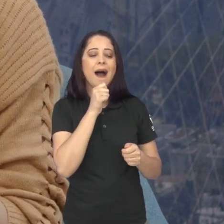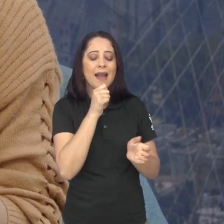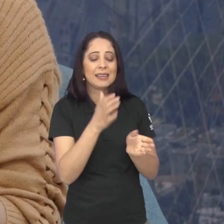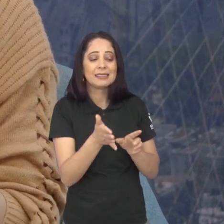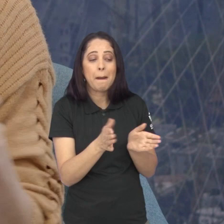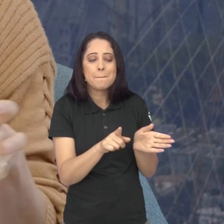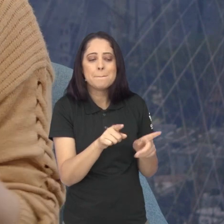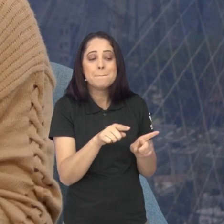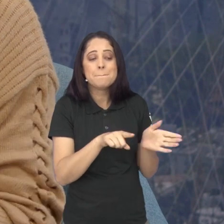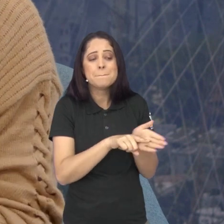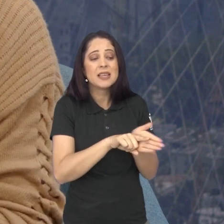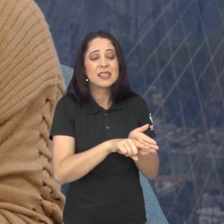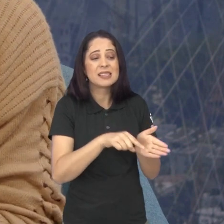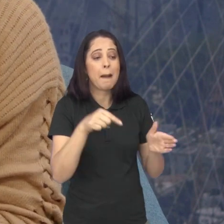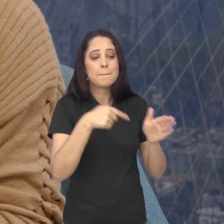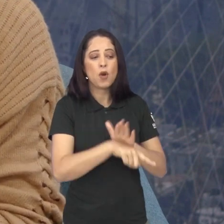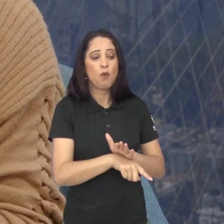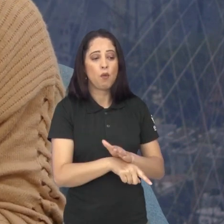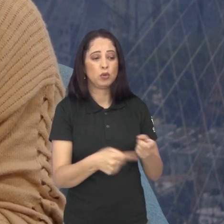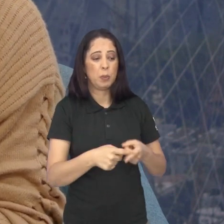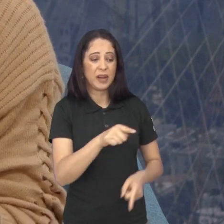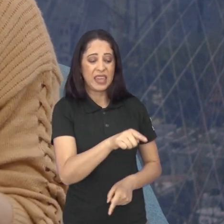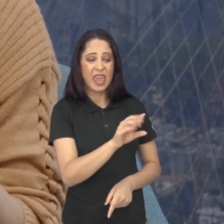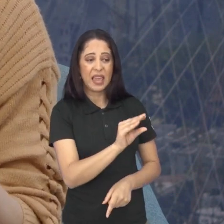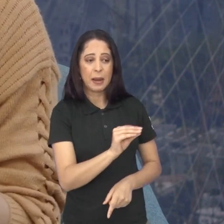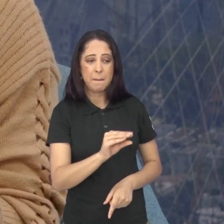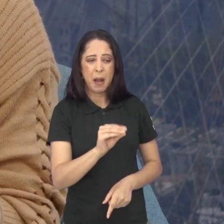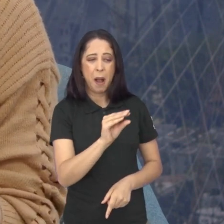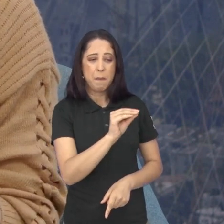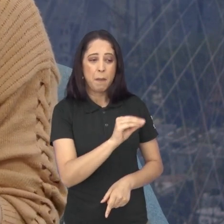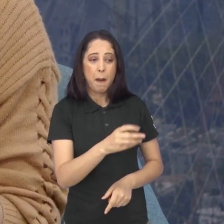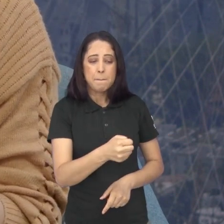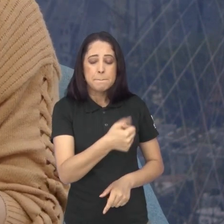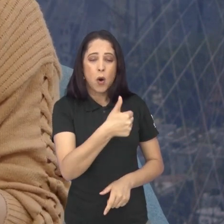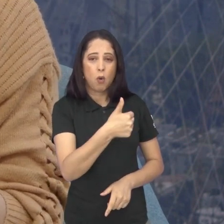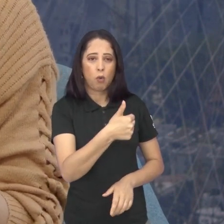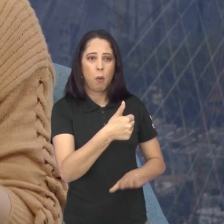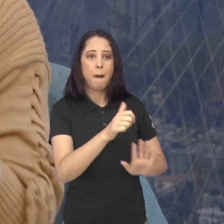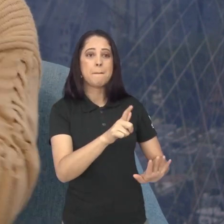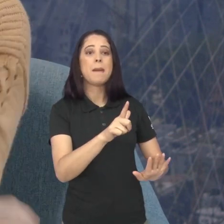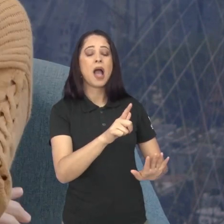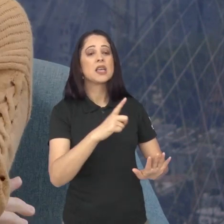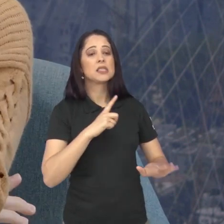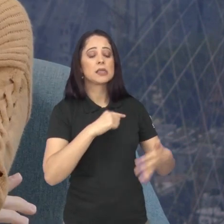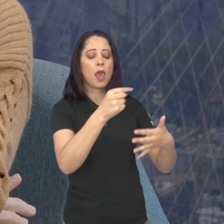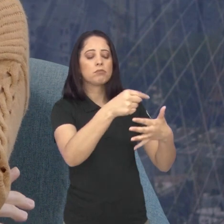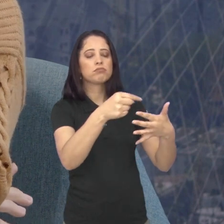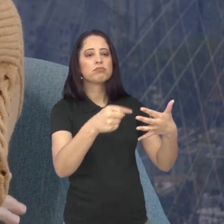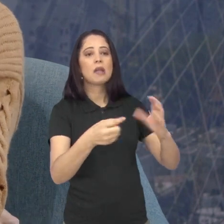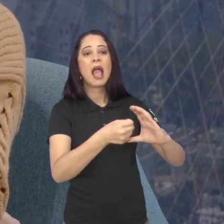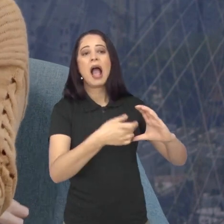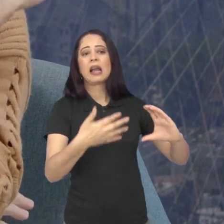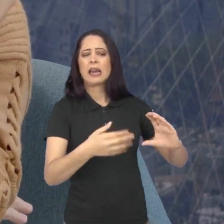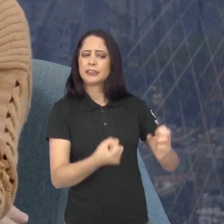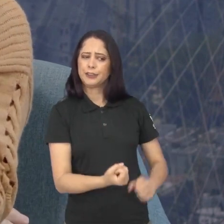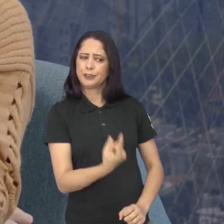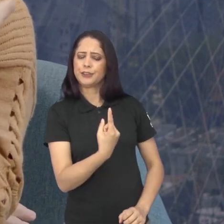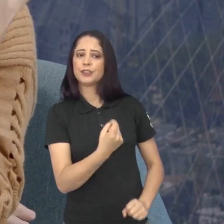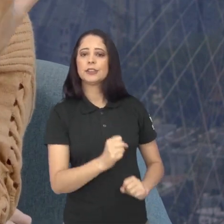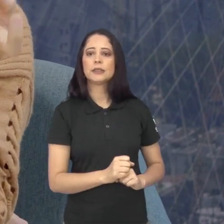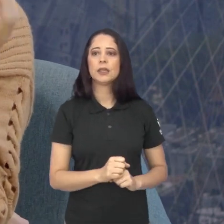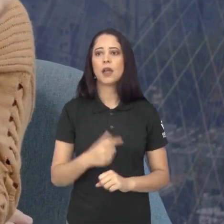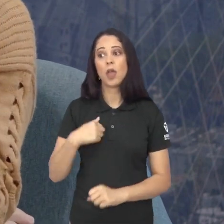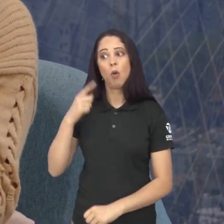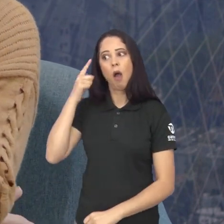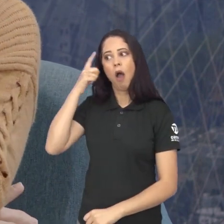mais, porque não é só a fala que tá me chamando a atenção. E foi a primeira pessoa que eu falei: opa, então essas outras coisinhas que pra